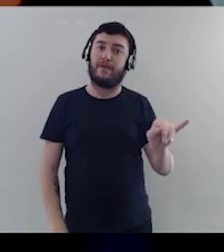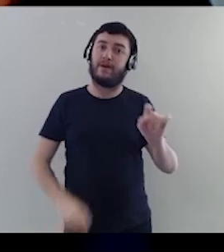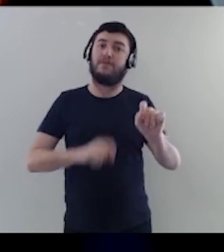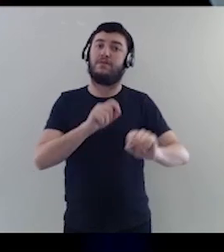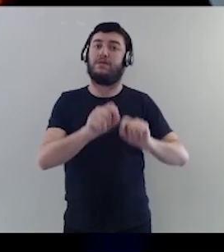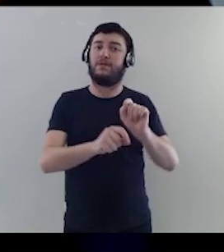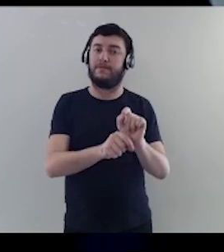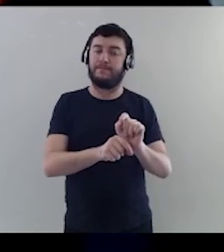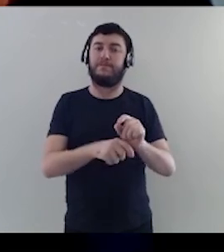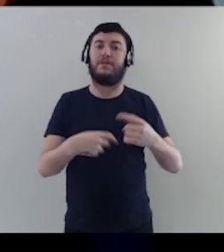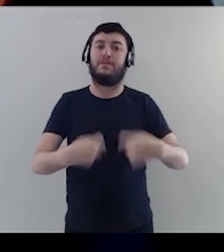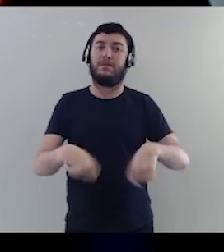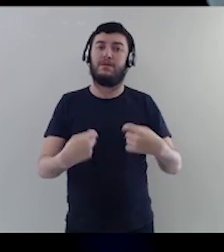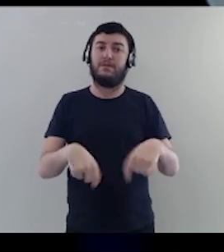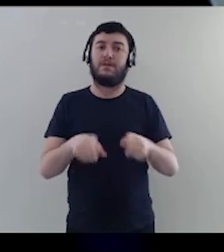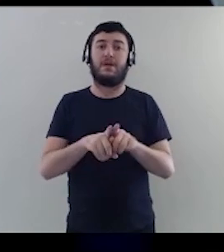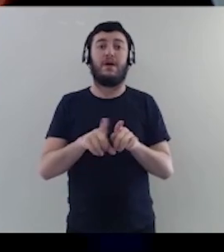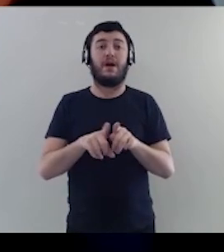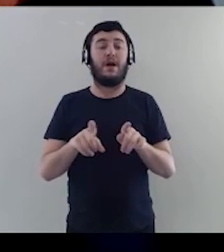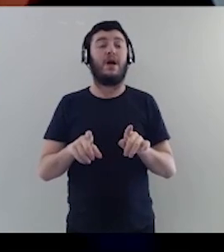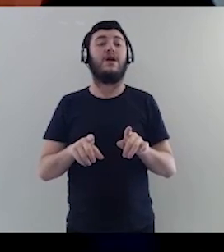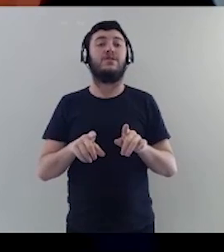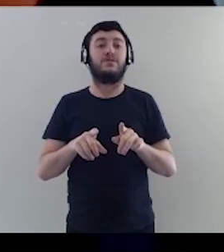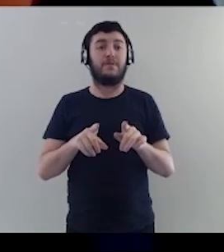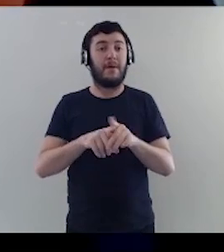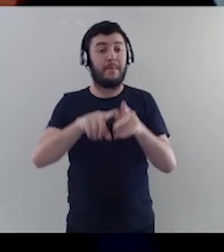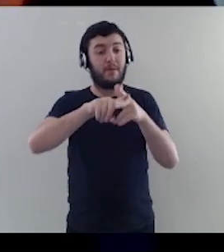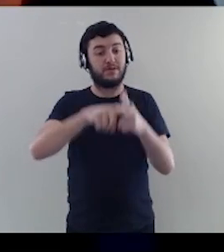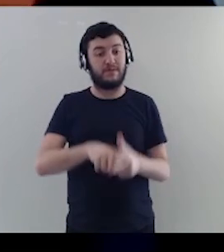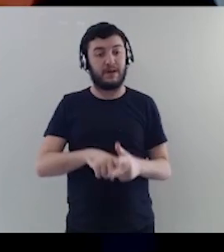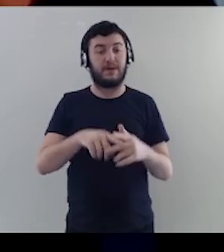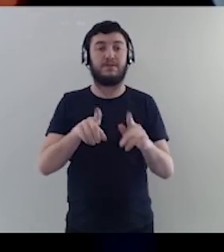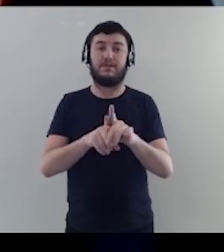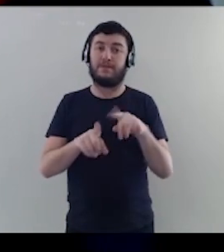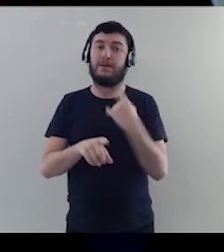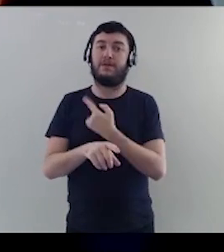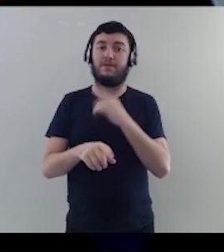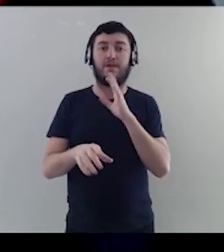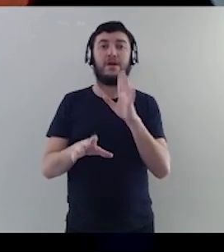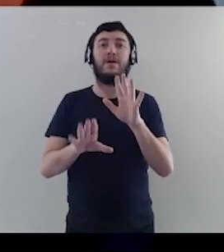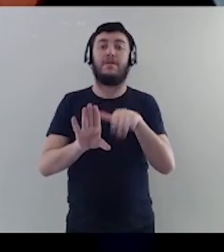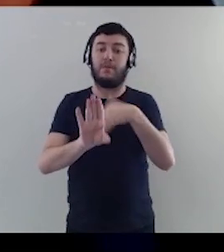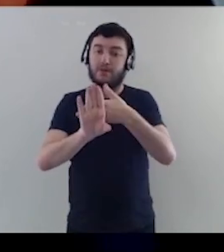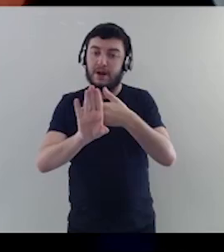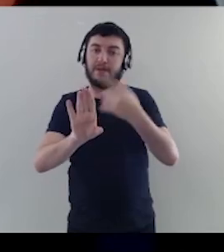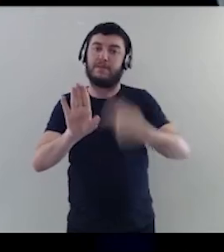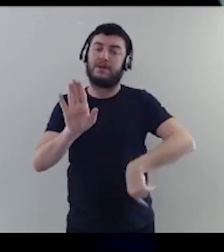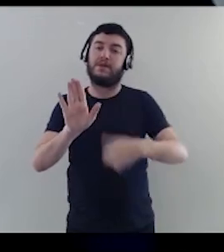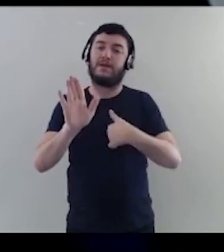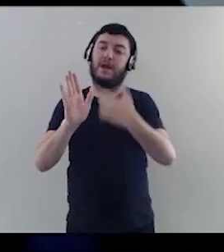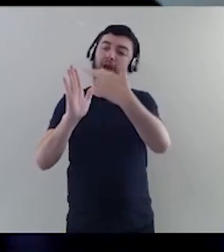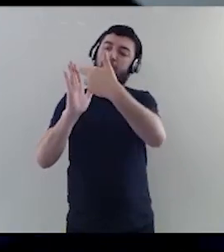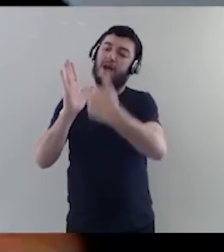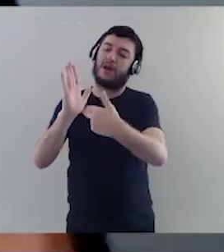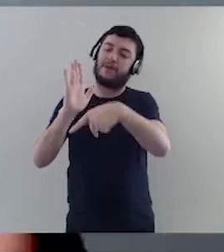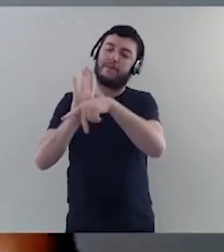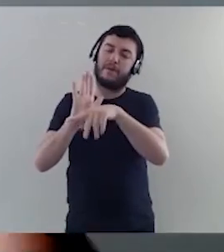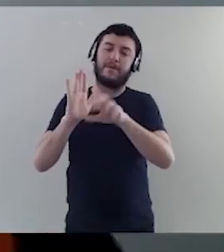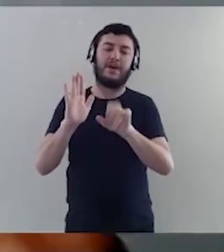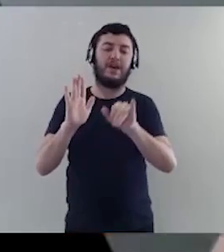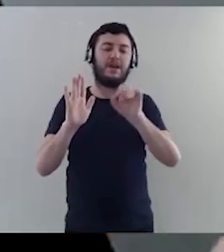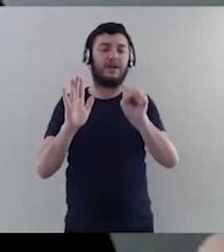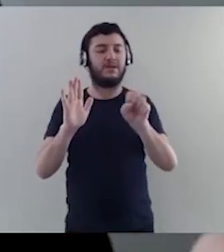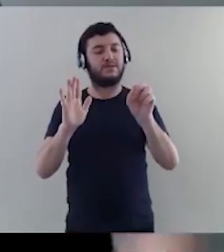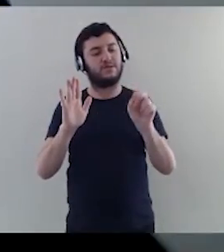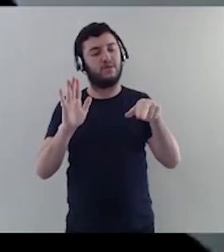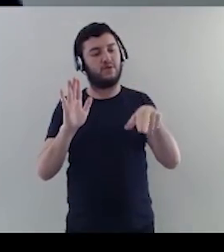de fundamentação adequada e específica, considerando os princípios da segurança jurídica, proteção da confiança e da isonomia. Isto significa que